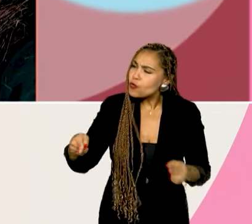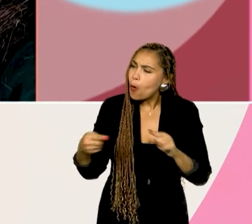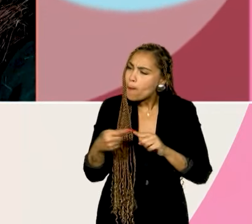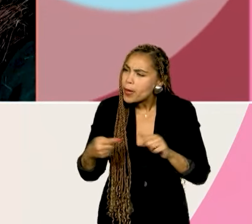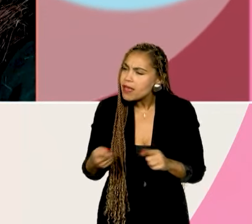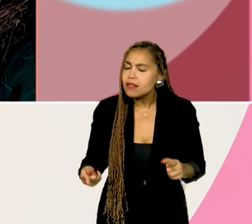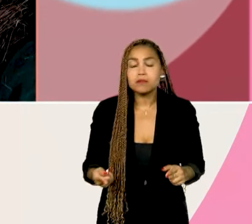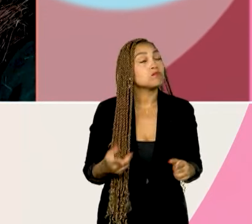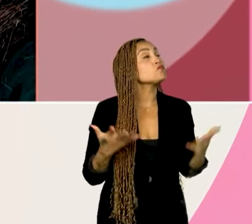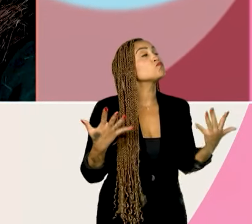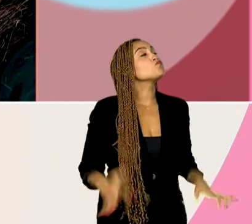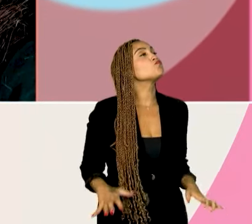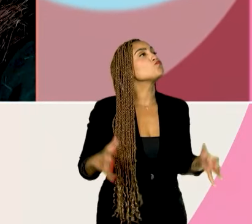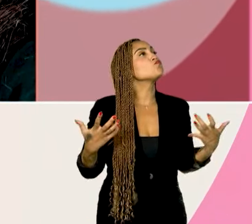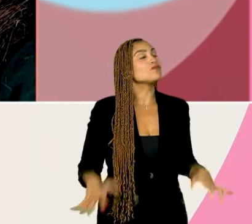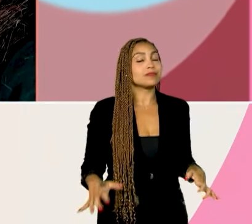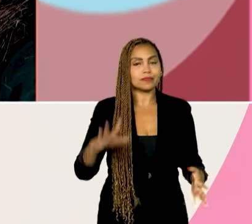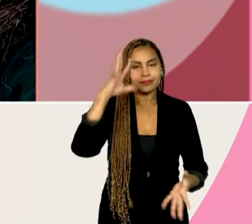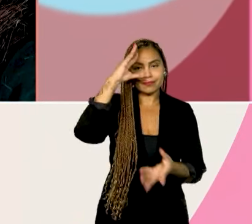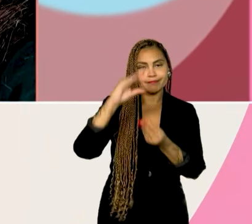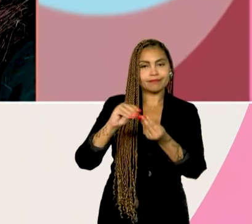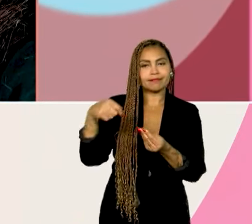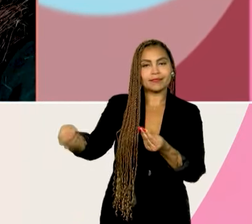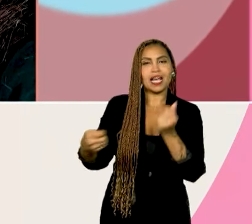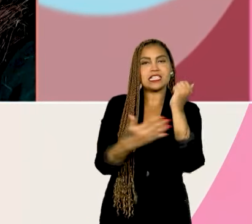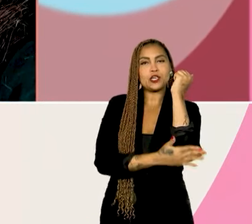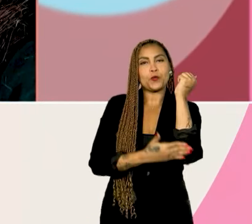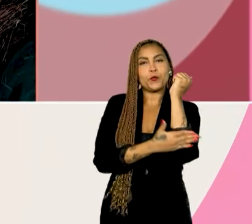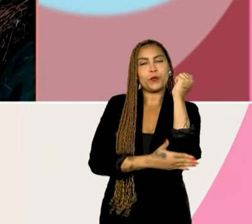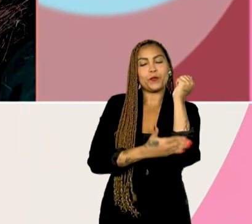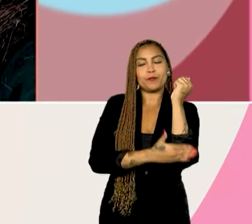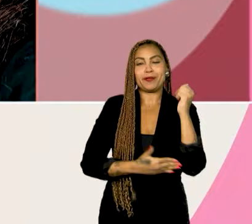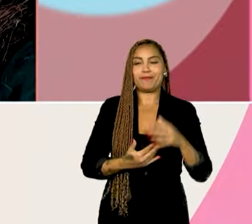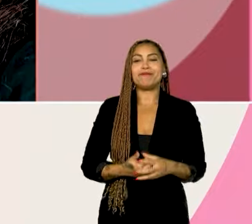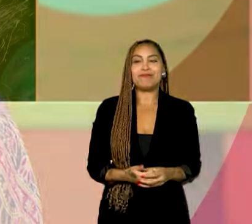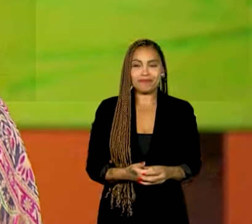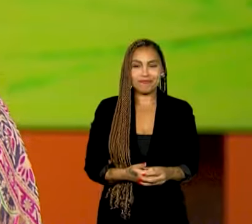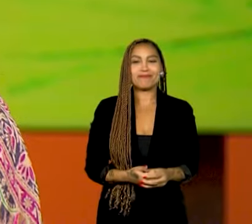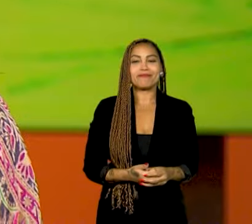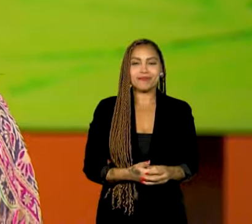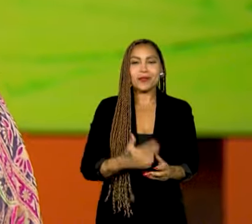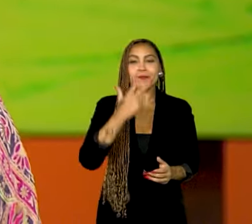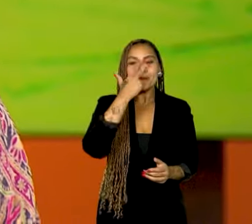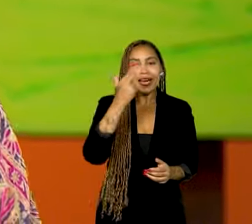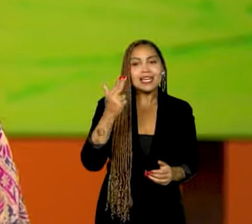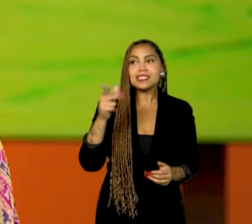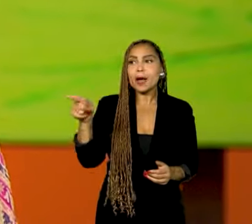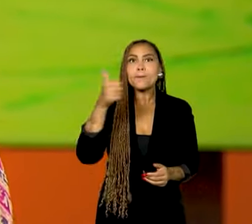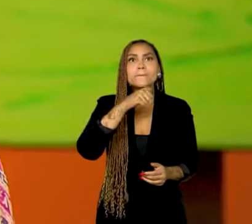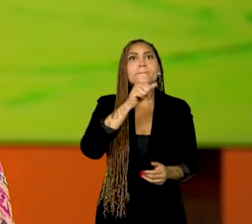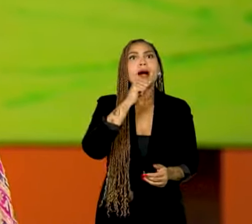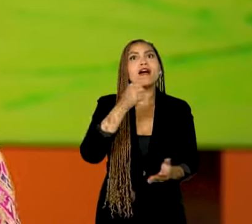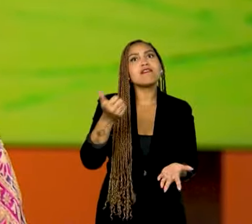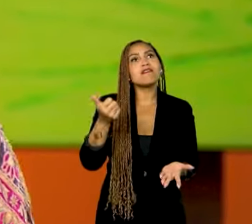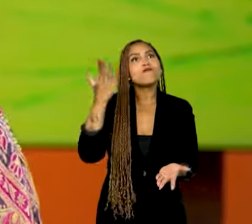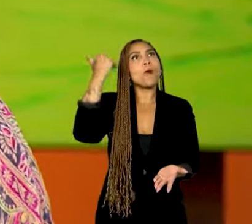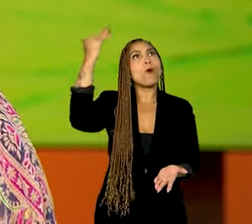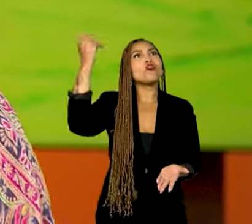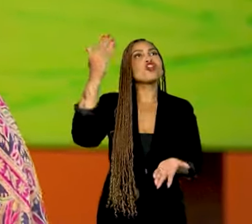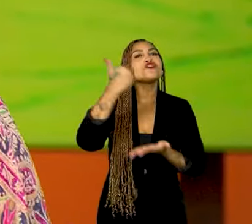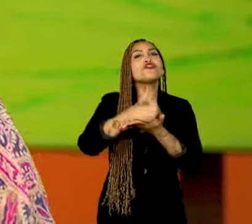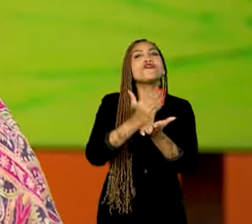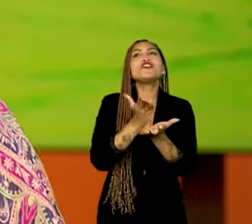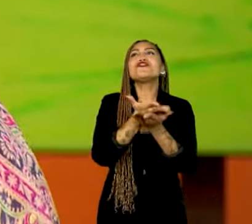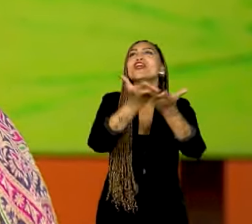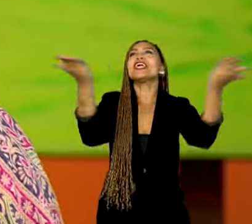ela... Não ciúme. É se dividir, ela não né? Viu, não dividir sabe. A mãe. Como... É dividir a mãe com toda uma imensidão de não tipo, sabe. Gente. Aí,